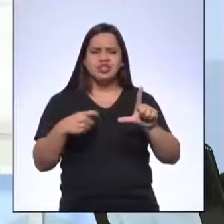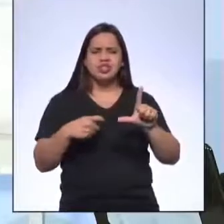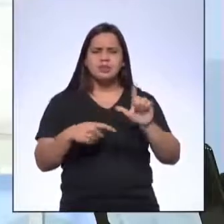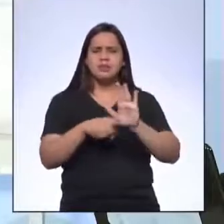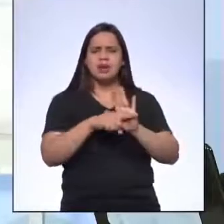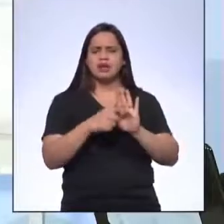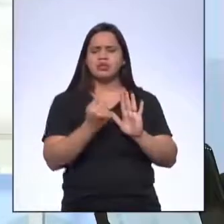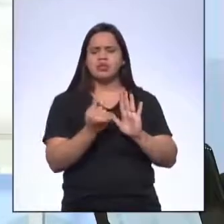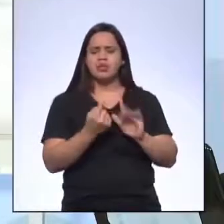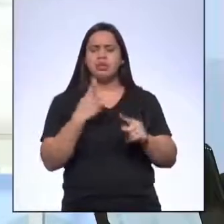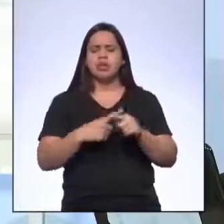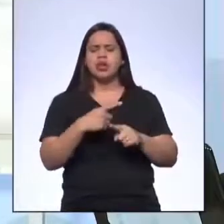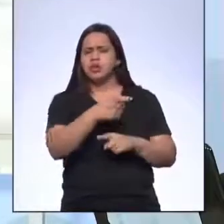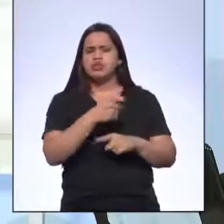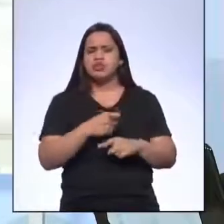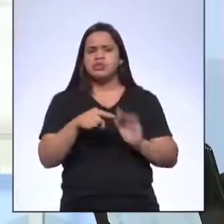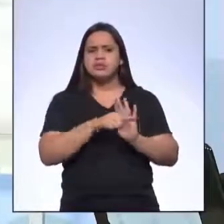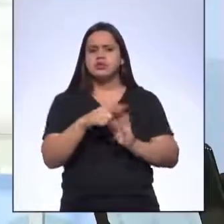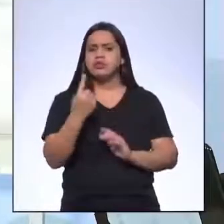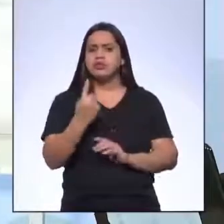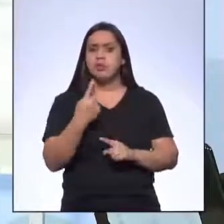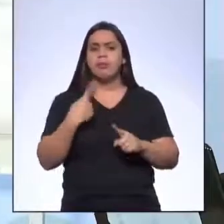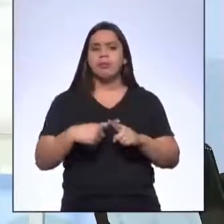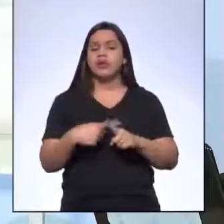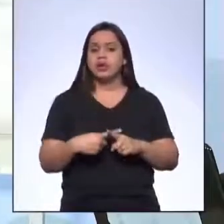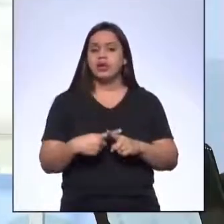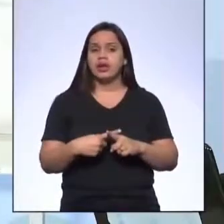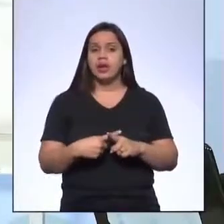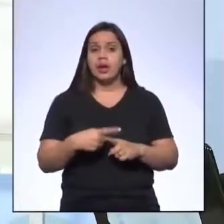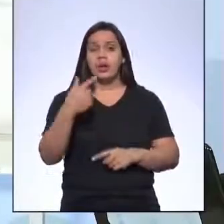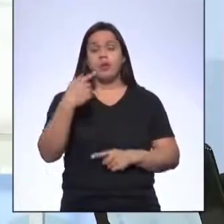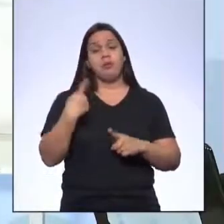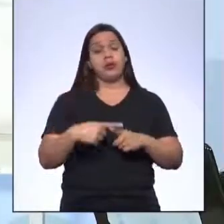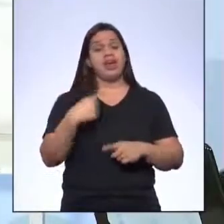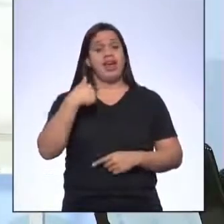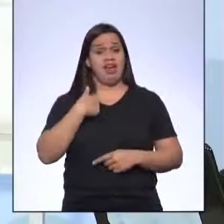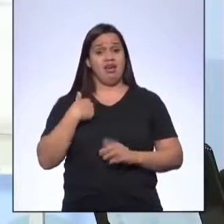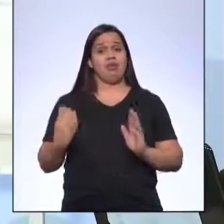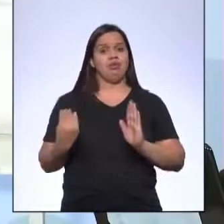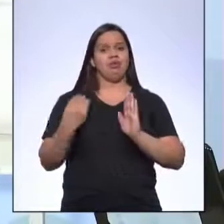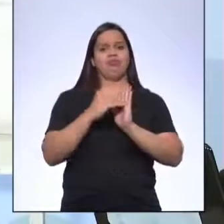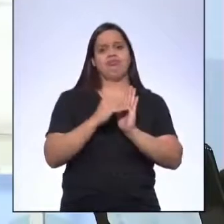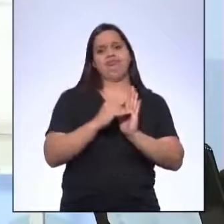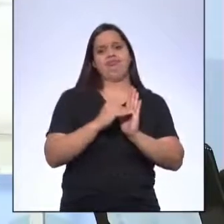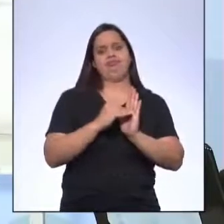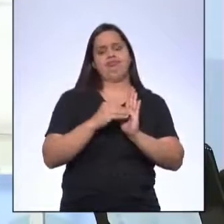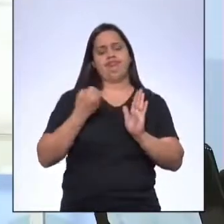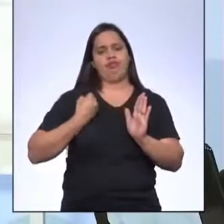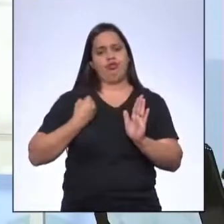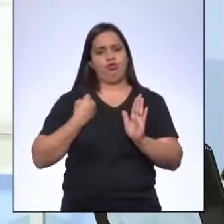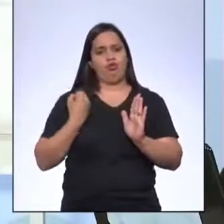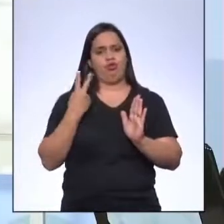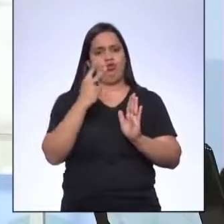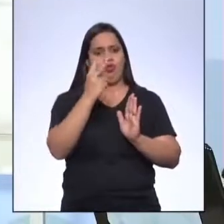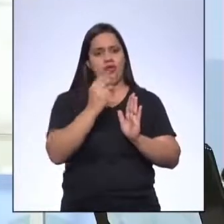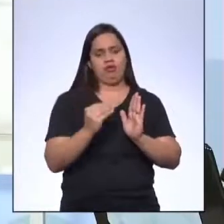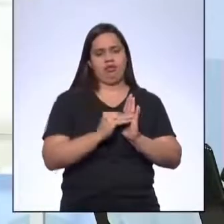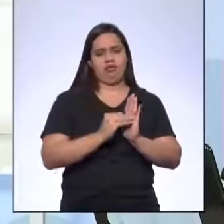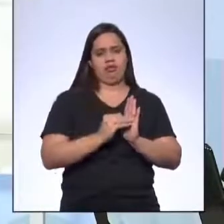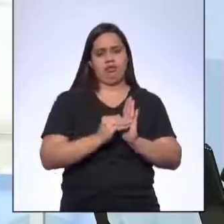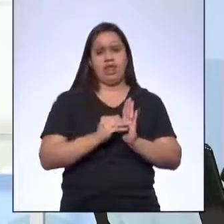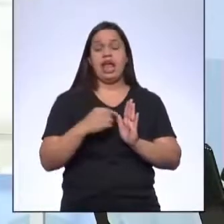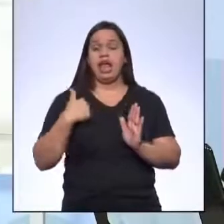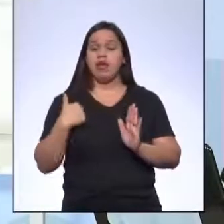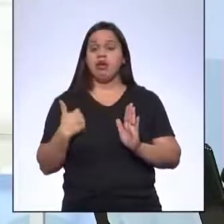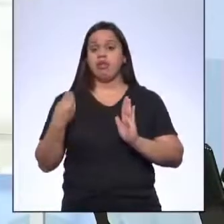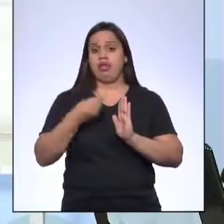Melissa perguntou ele é menos um porque eu atribui esse valor a ele certo e o